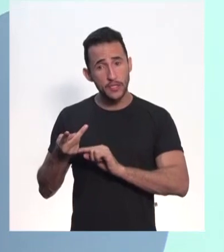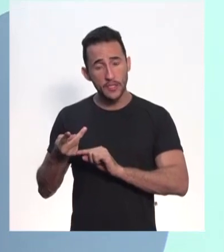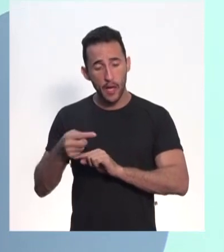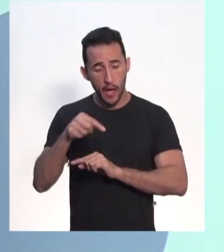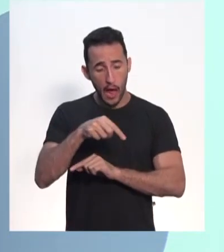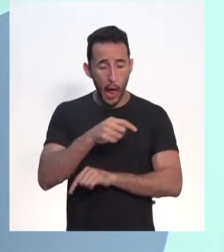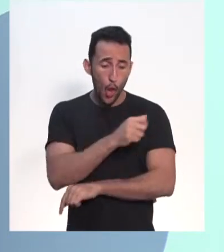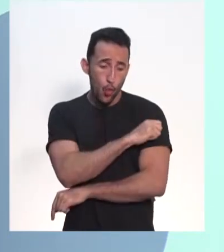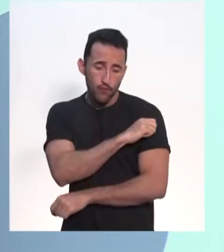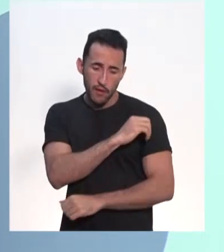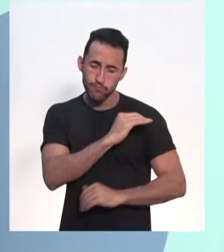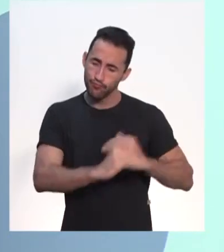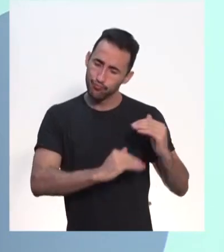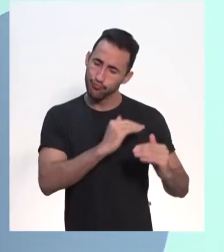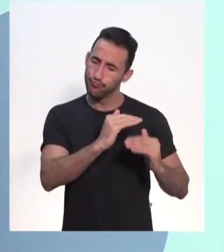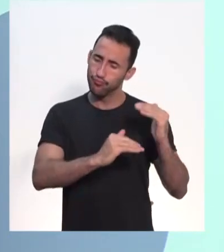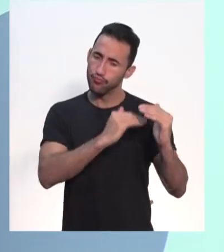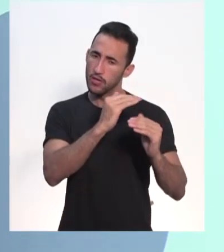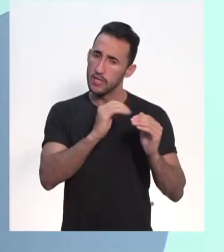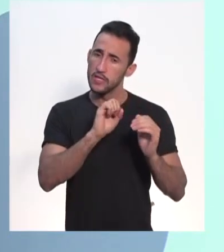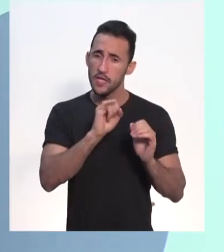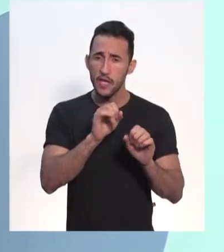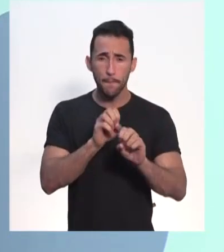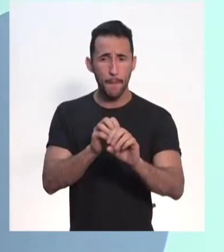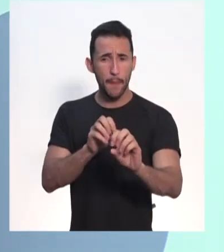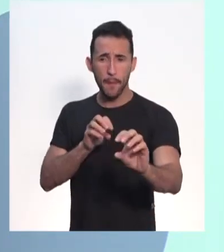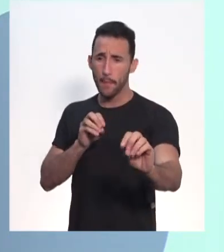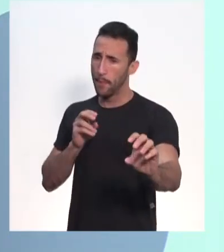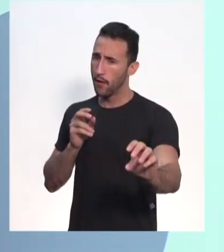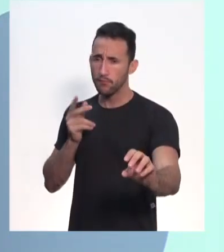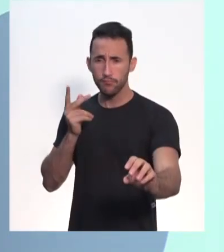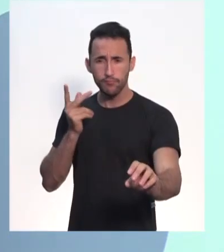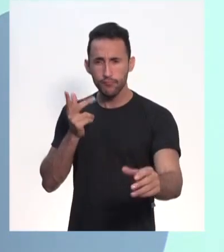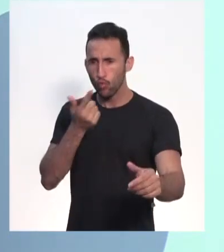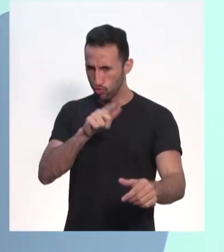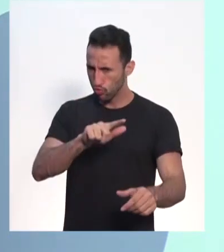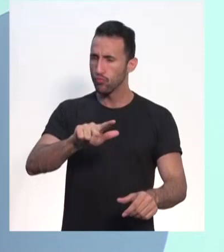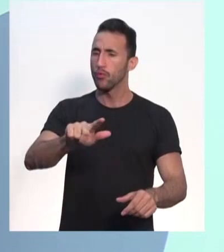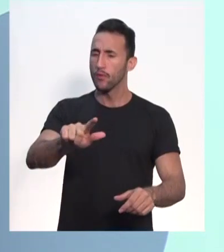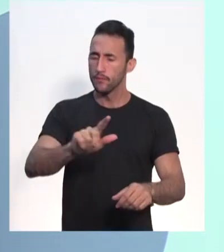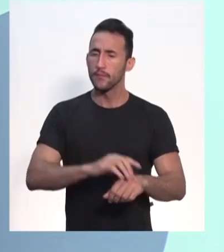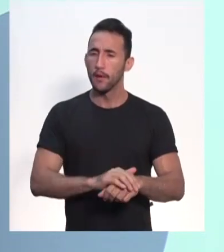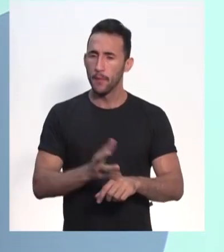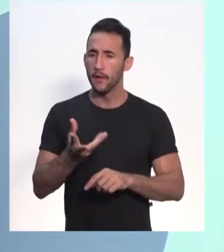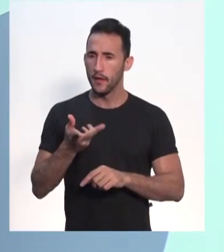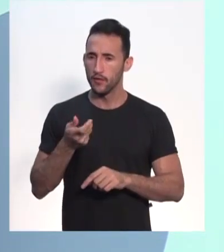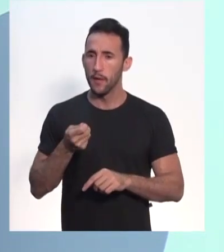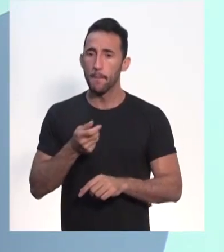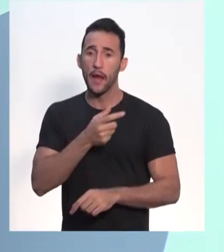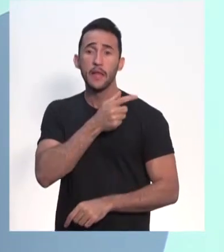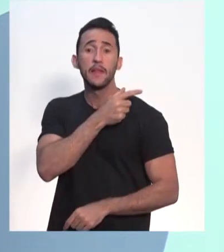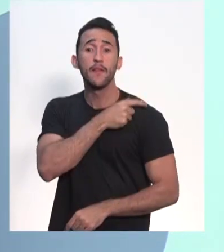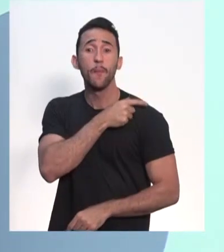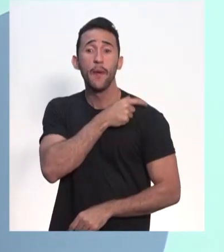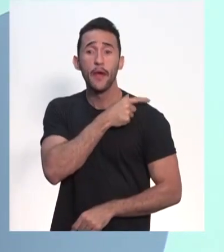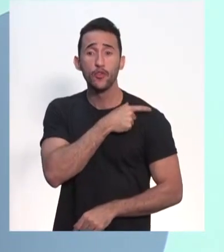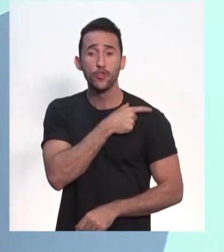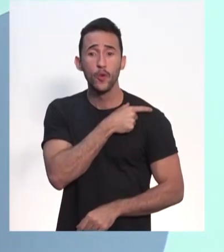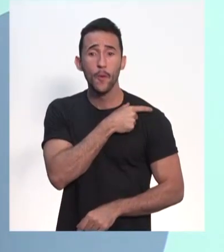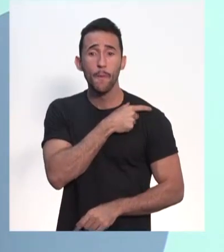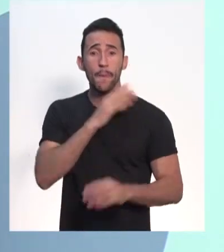alunos não vão perder o contato com a educação física. Então, é importante que